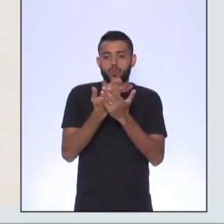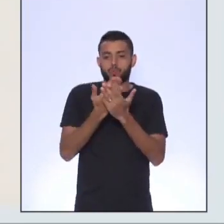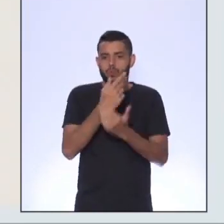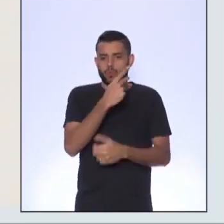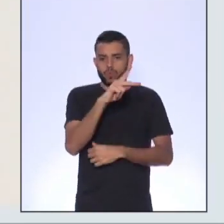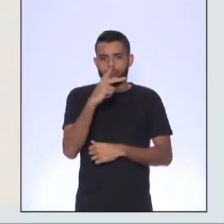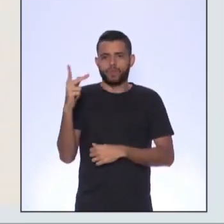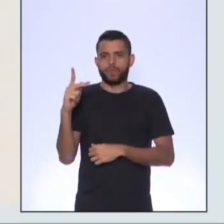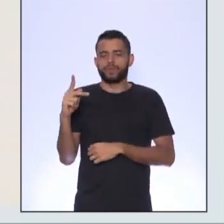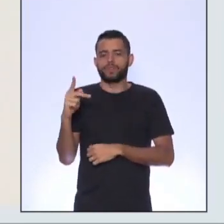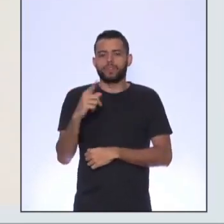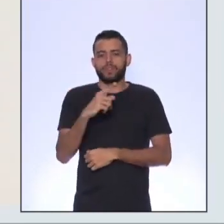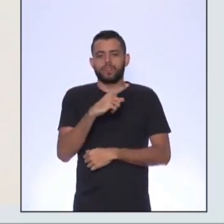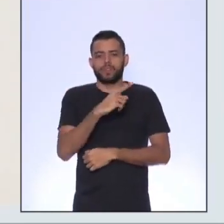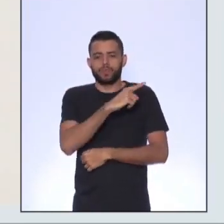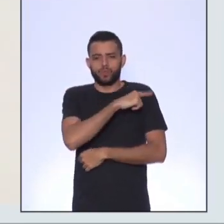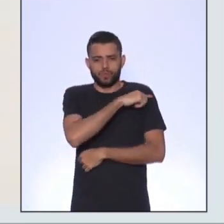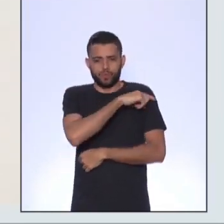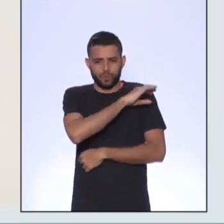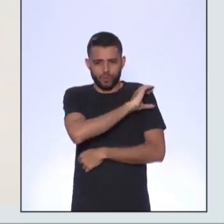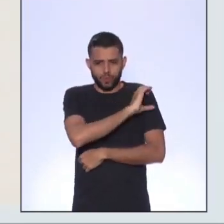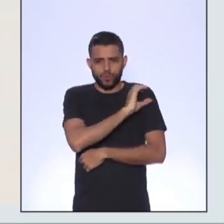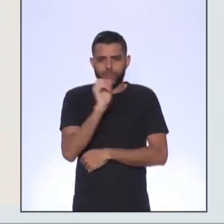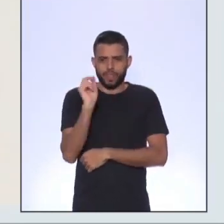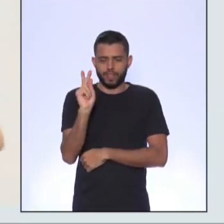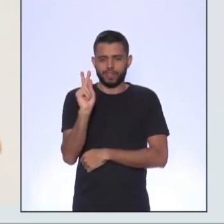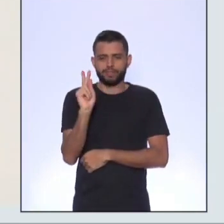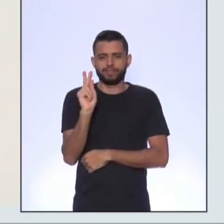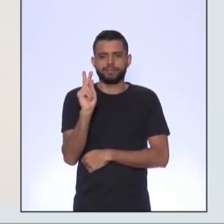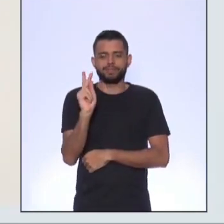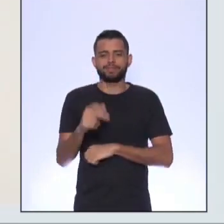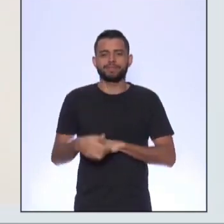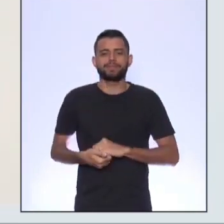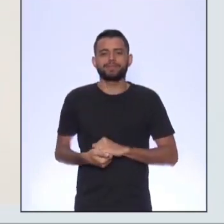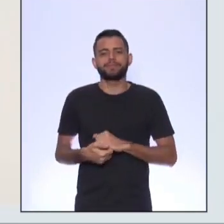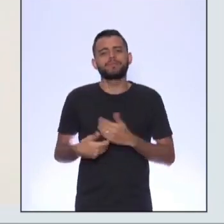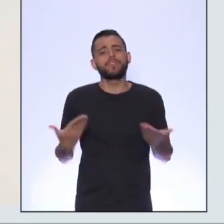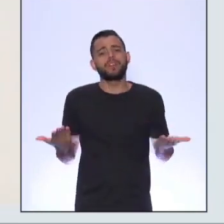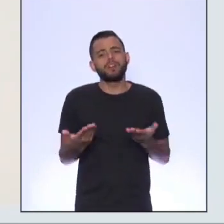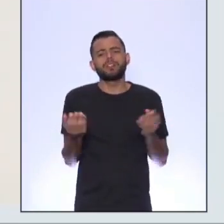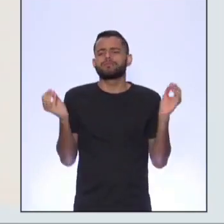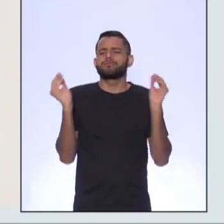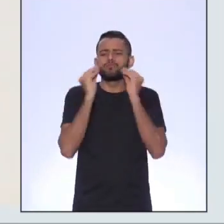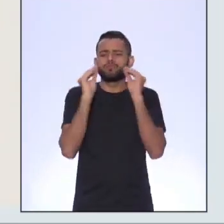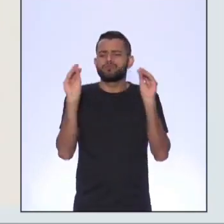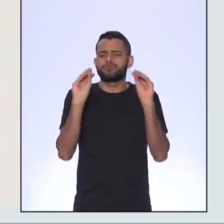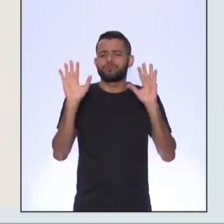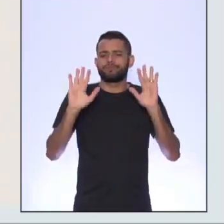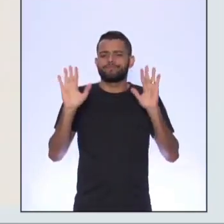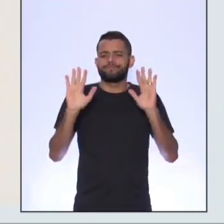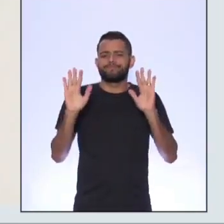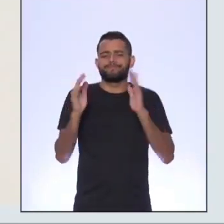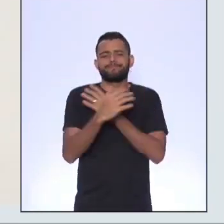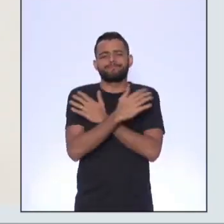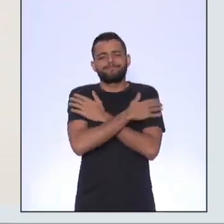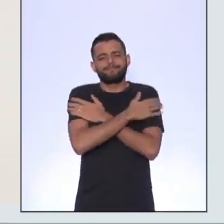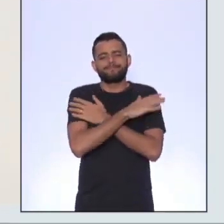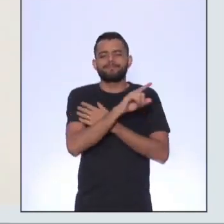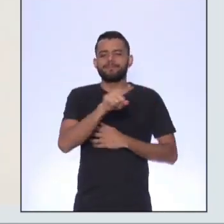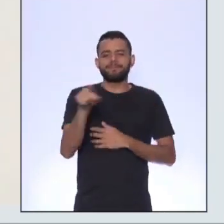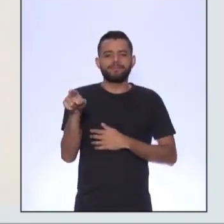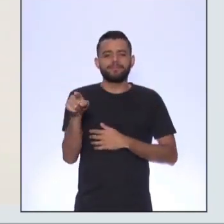do ensino médio. Beleza? Eu estou me despedindo aqui, encerrando, né?